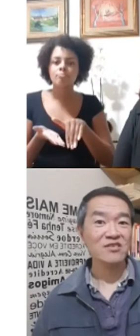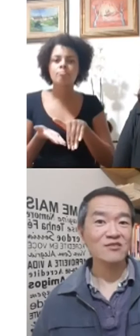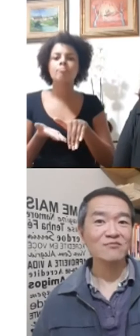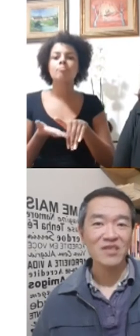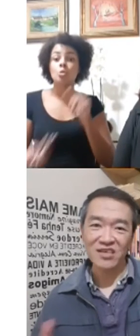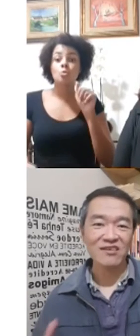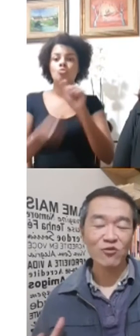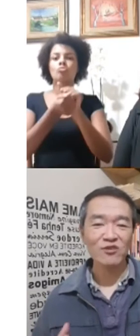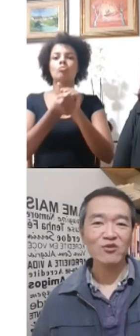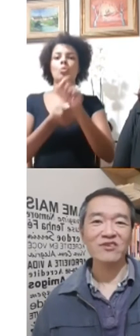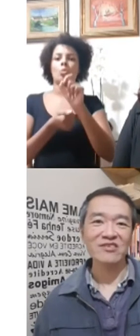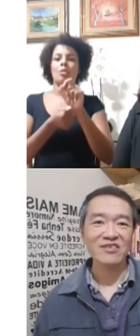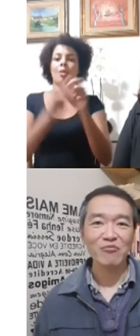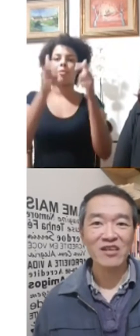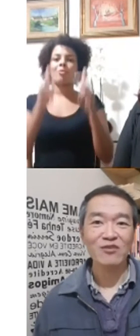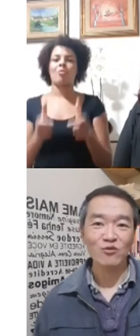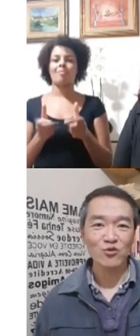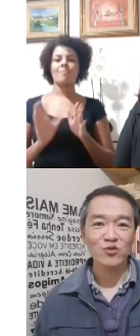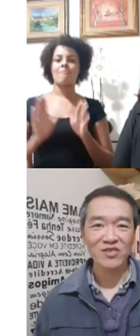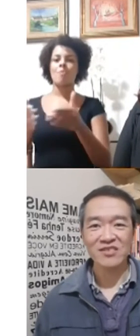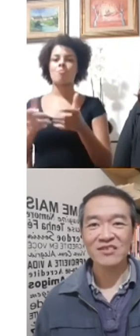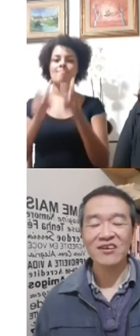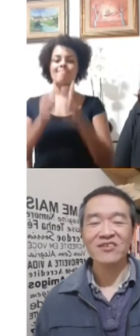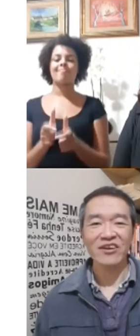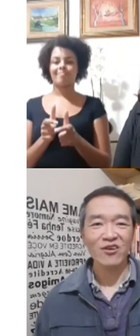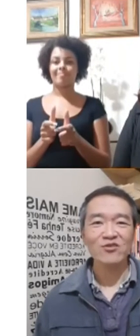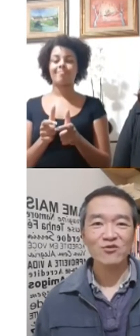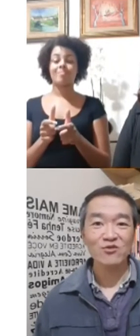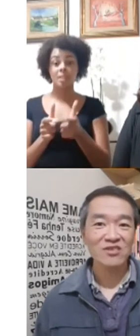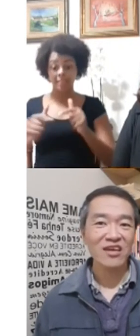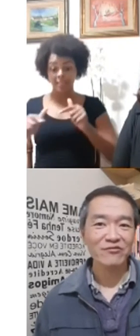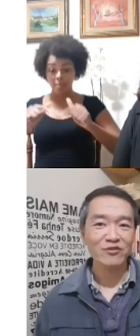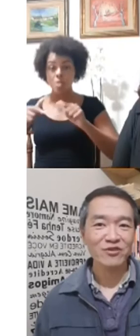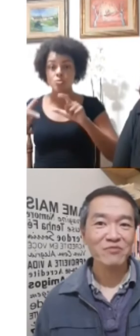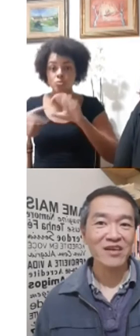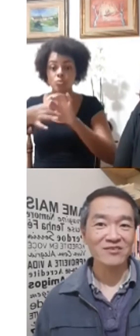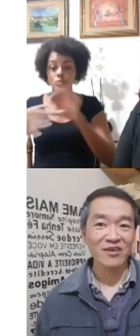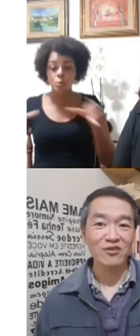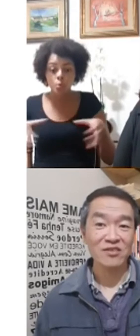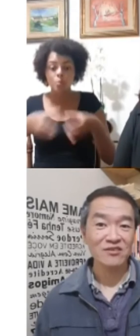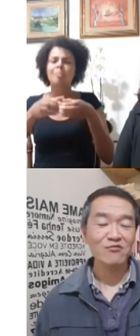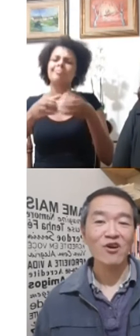pelo destino. E quando se trabalha em conjunto assim, o negócio consegue